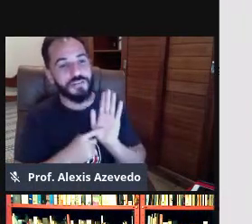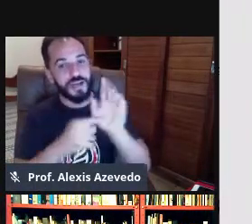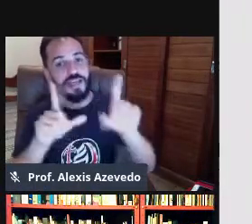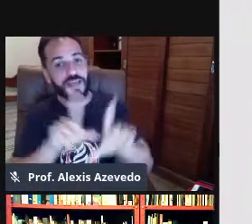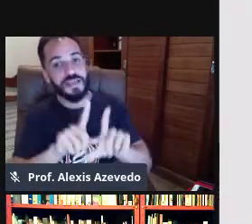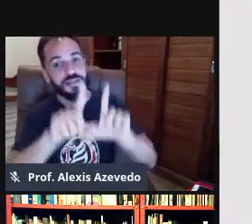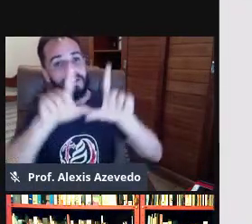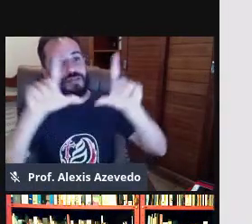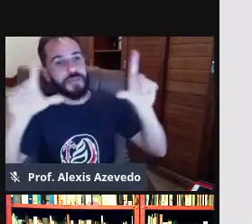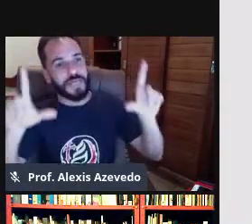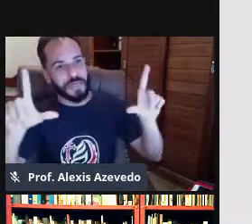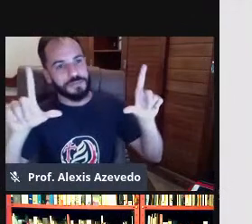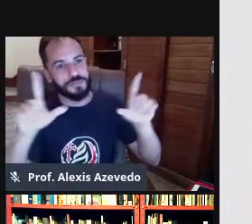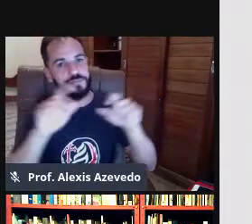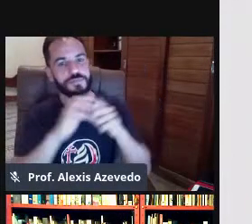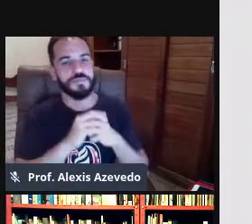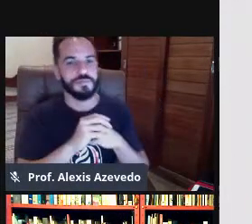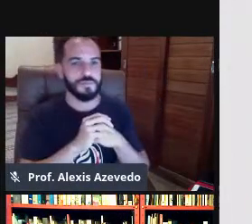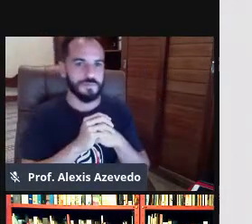matriz